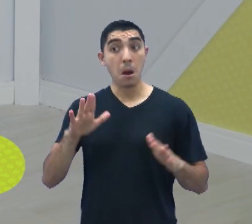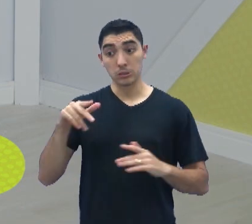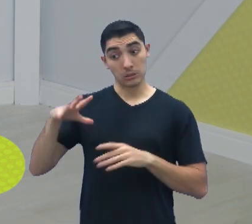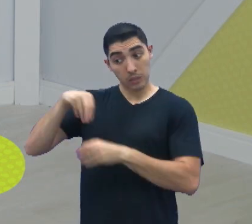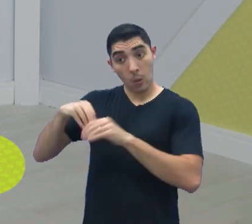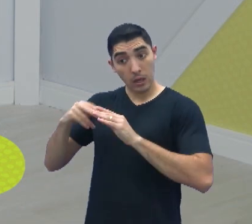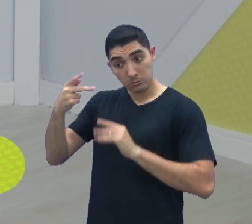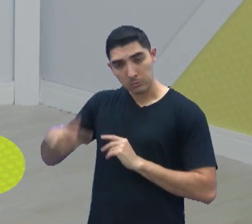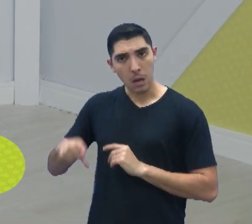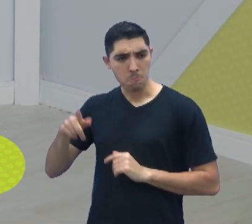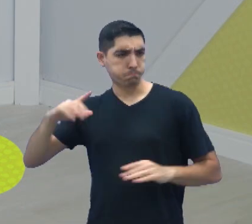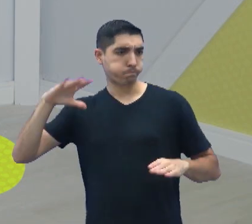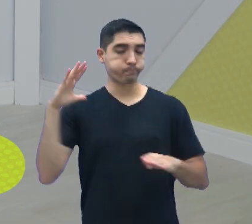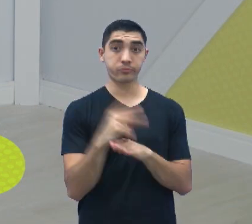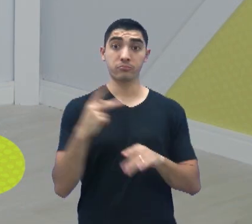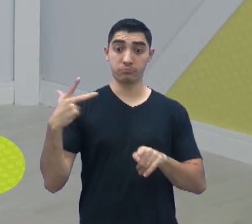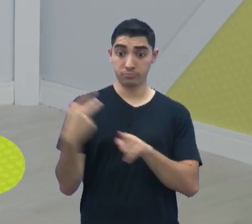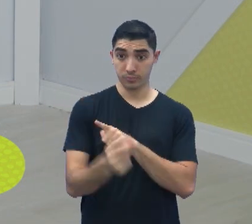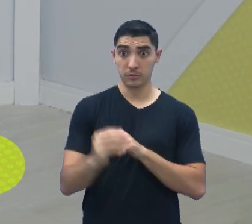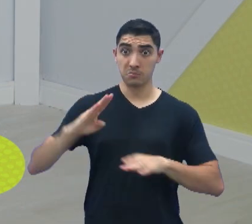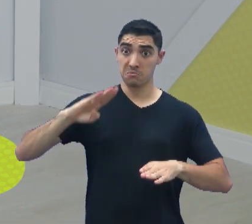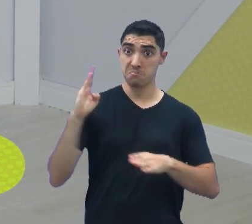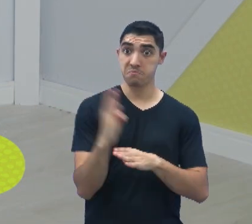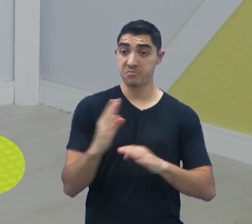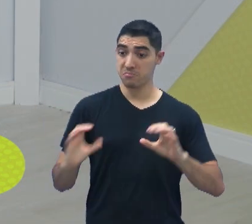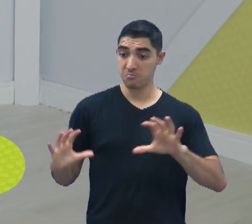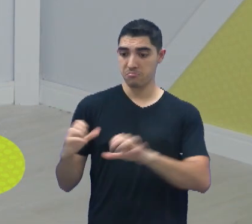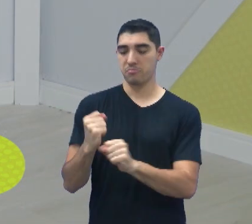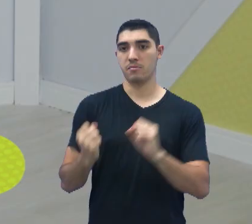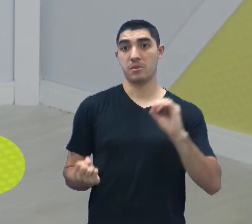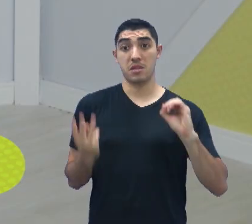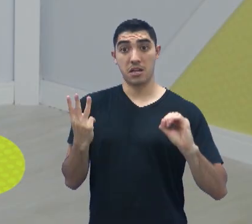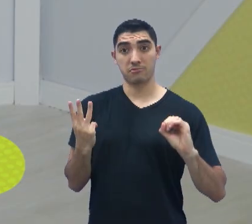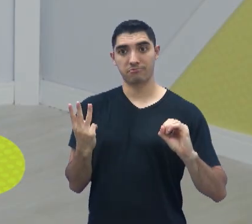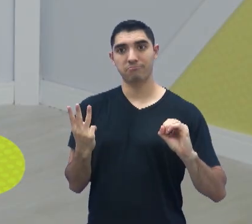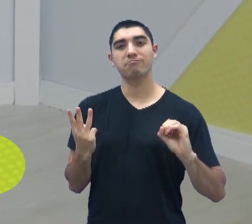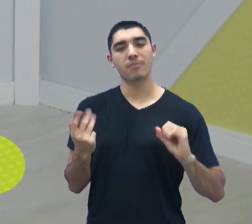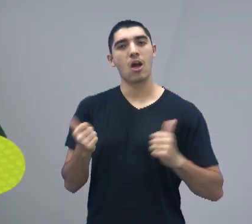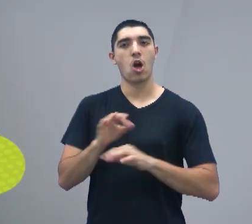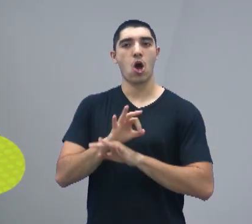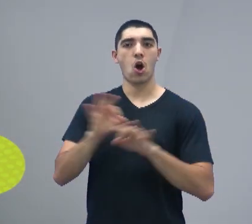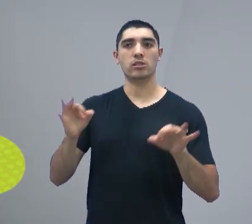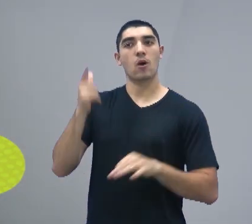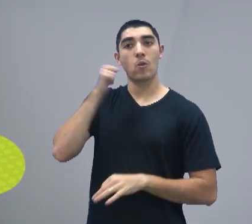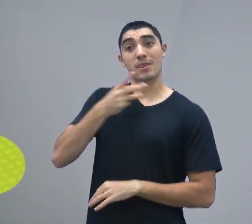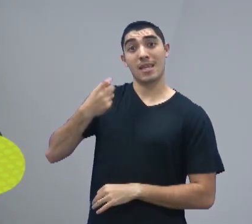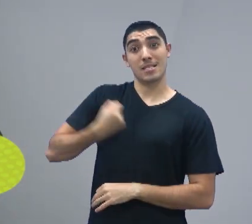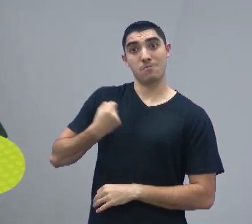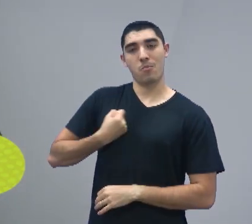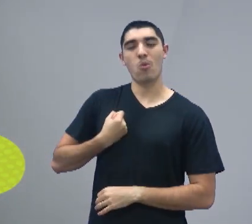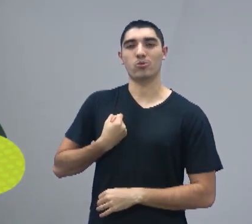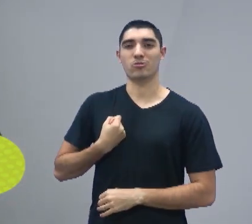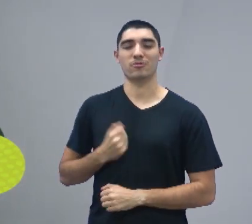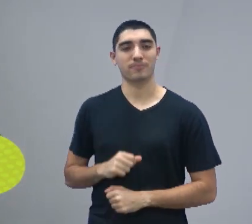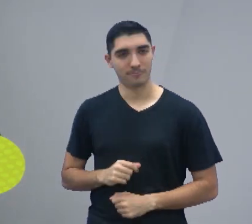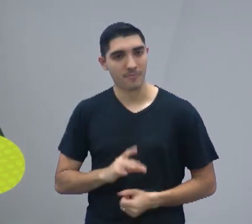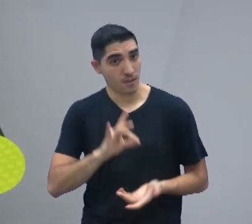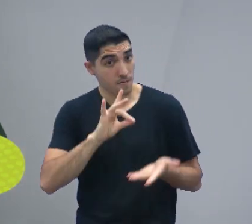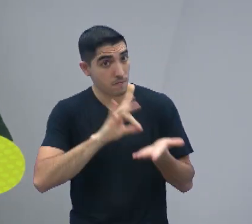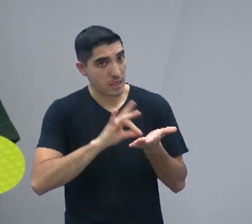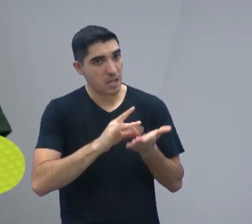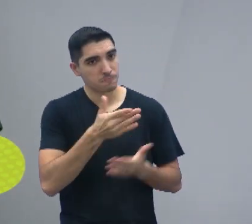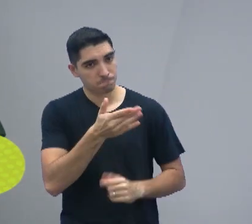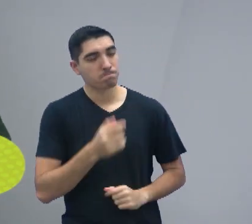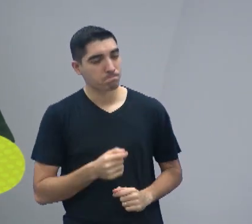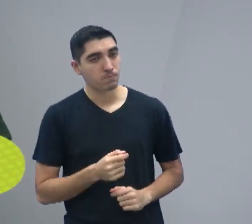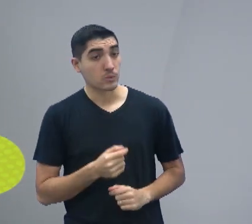voleibol e conquistou a vitória 3-0, 3 primeiros pontos para a conta do São José. Com certeza, Vieira, e além desse